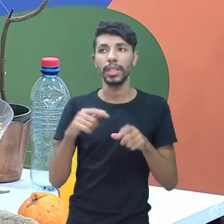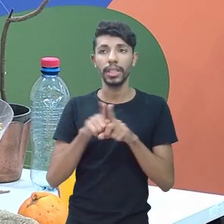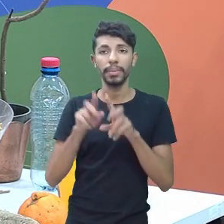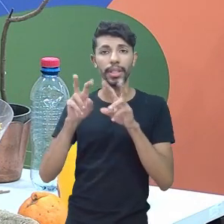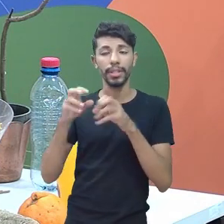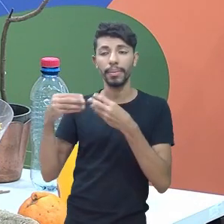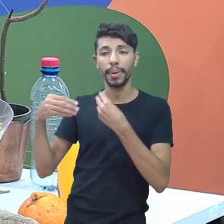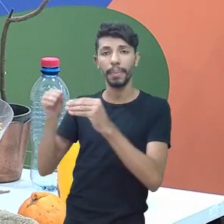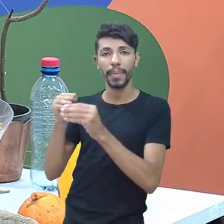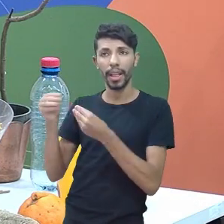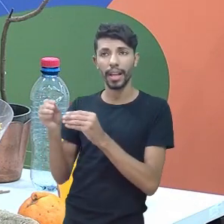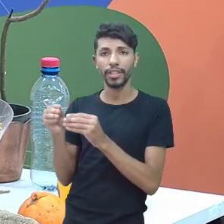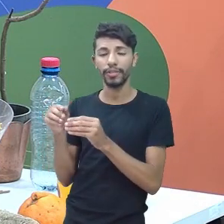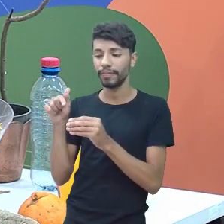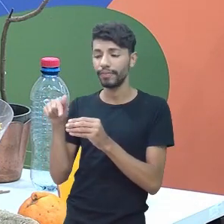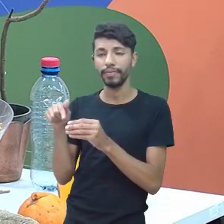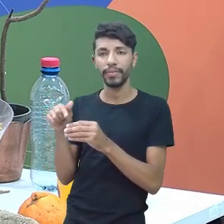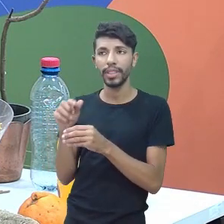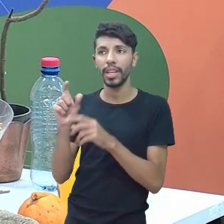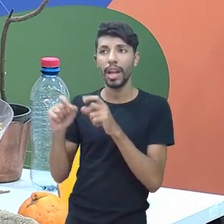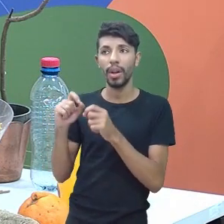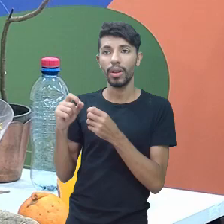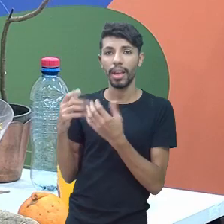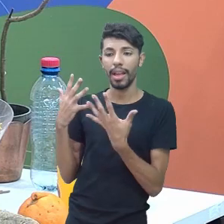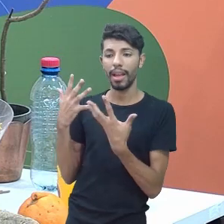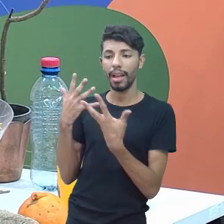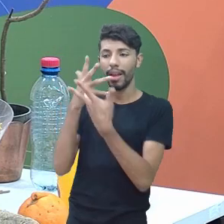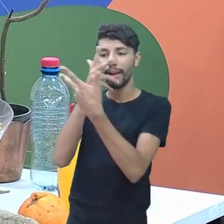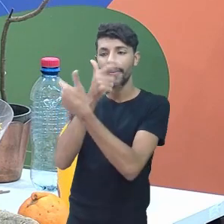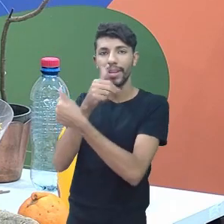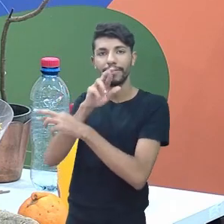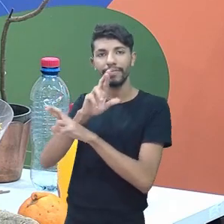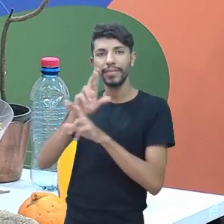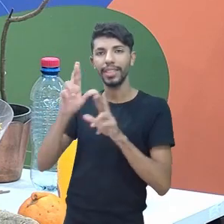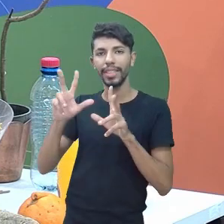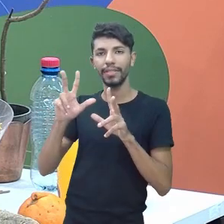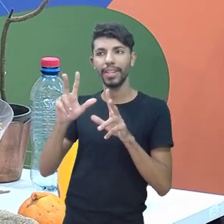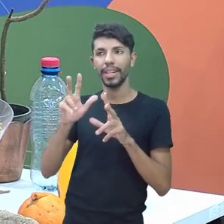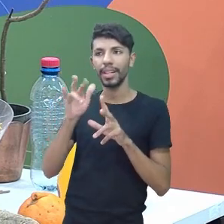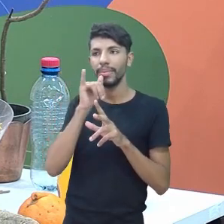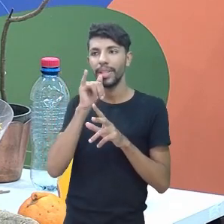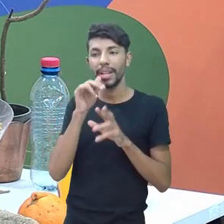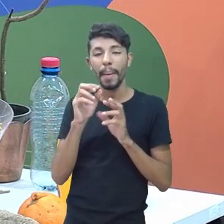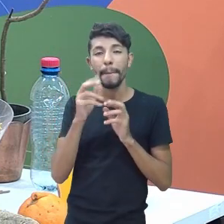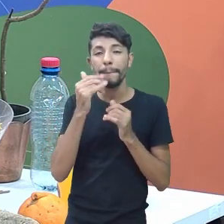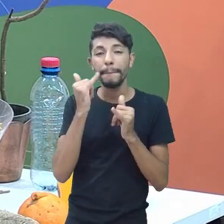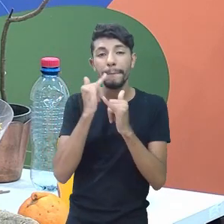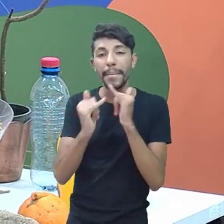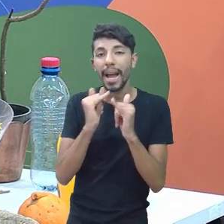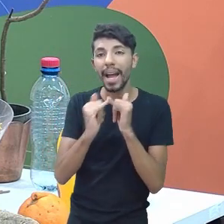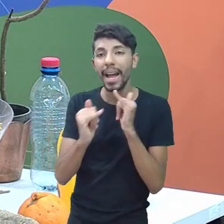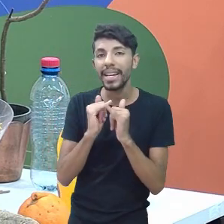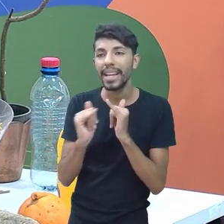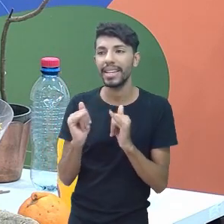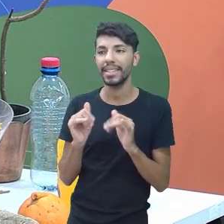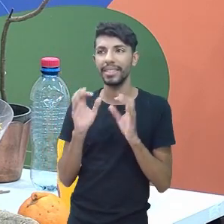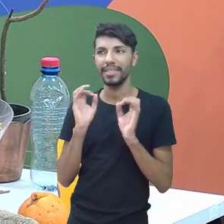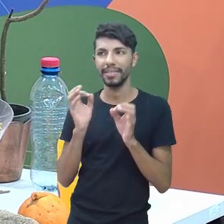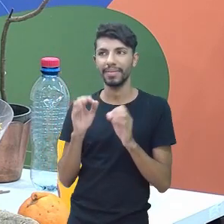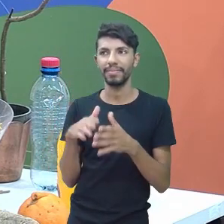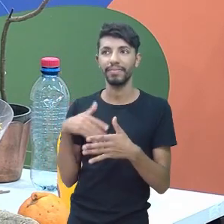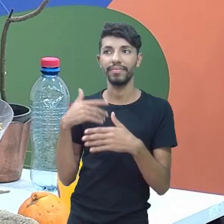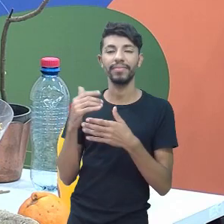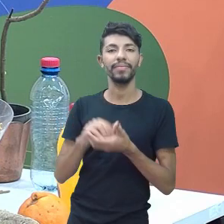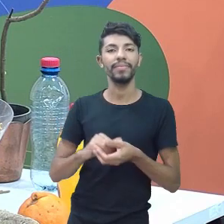relação ao plástico, não é isso? Ele traz uma beleza diferente, ele parece ser. Veja que interessante. Também um copo em